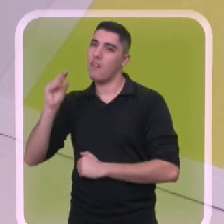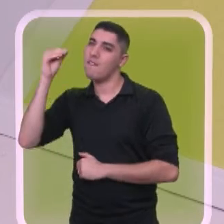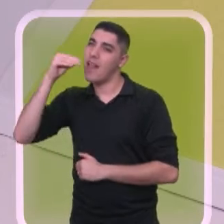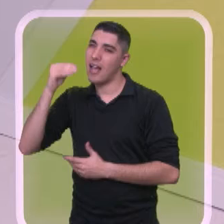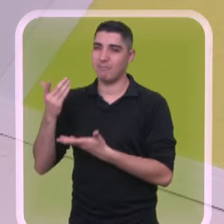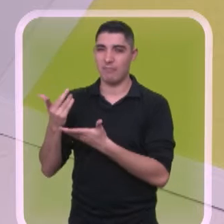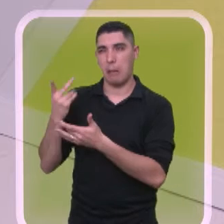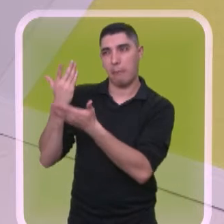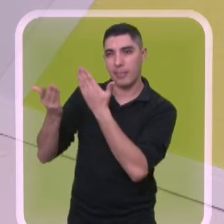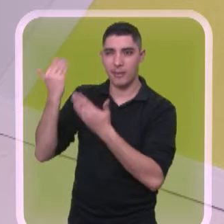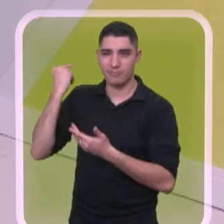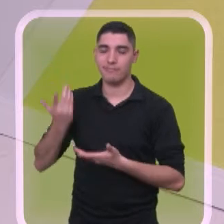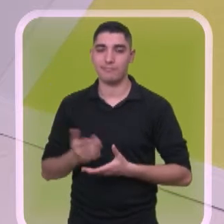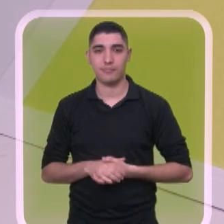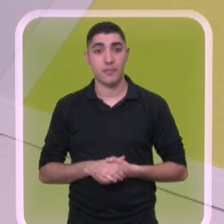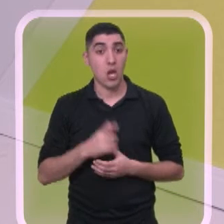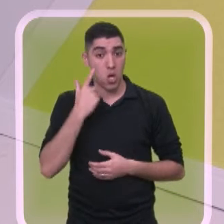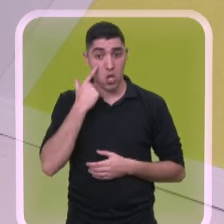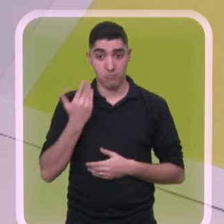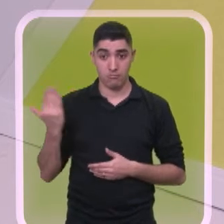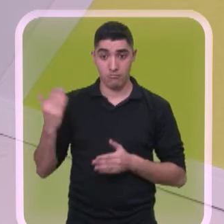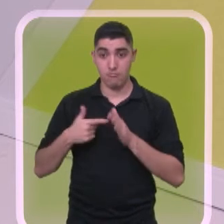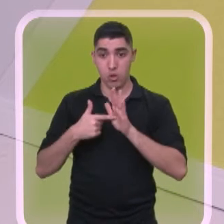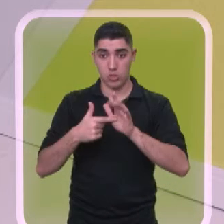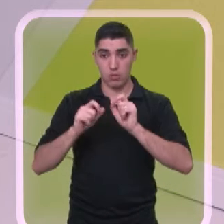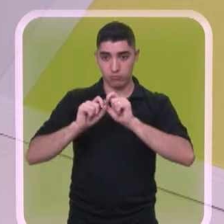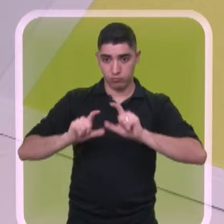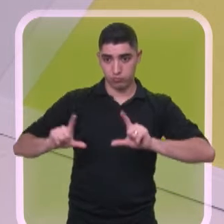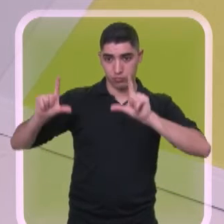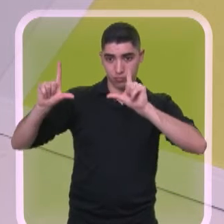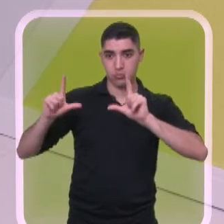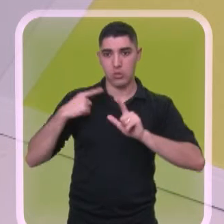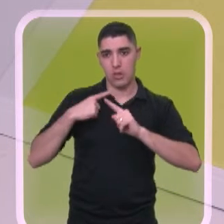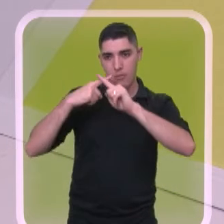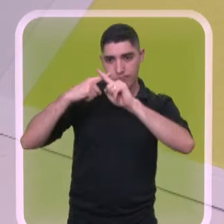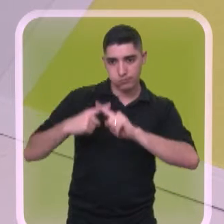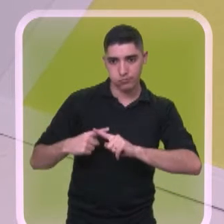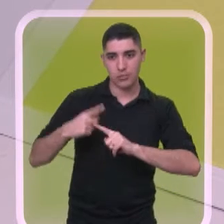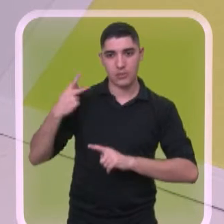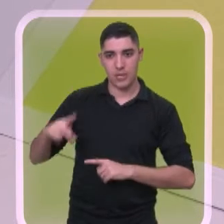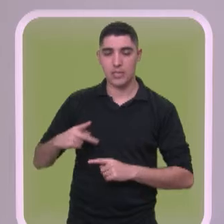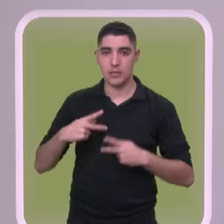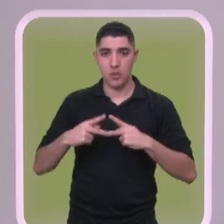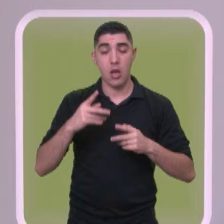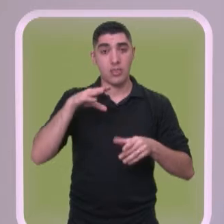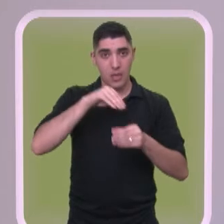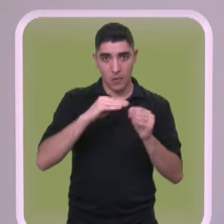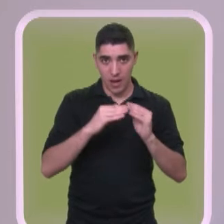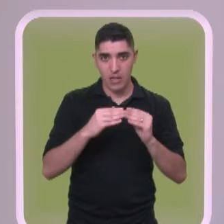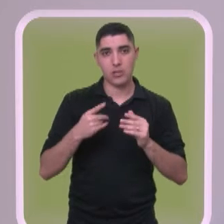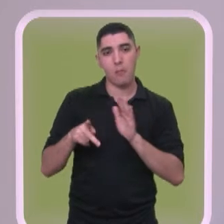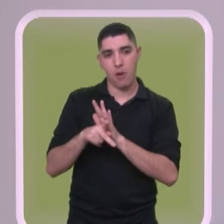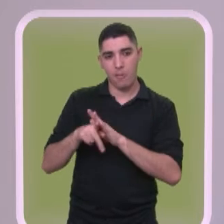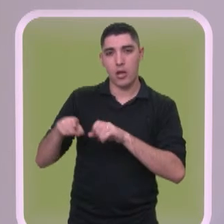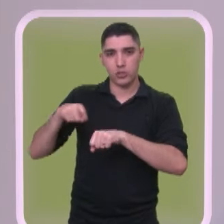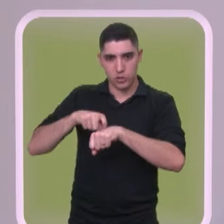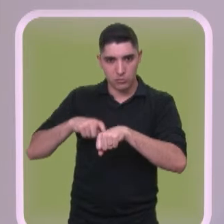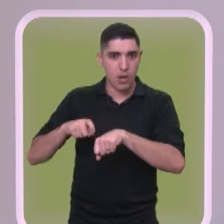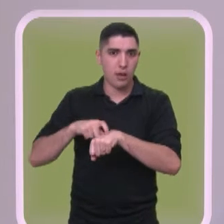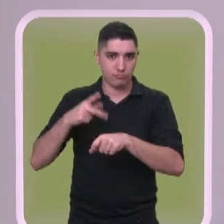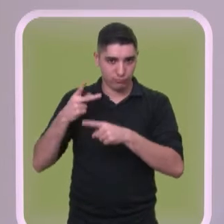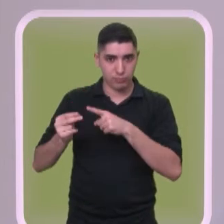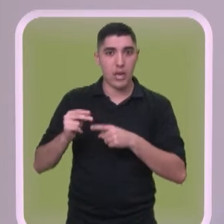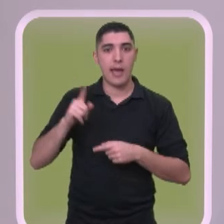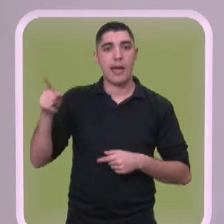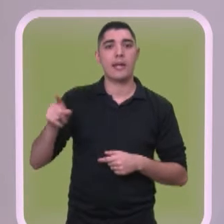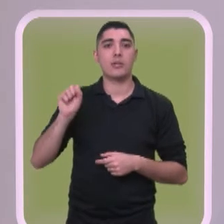José até aqui, para a gente ter uma ideia de como vem sendo a campanha do São José. Estreou em casa vencendo a Atibaia, normal, essa derrota para o Suzano